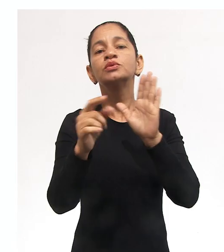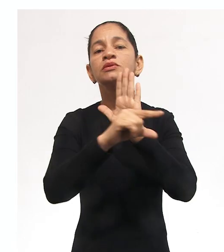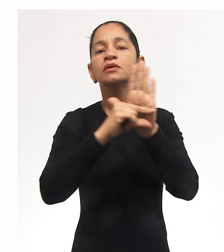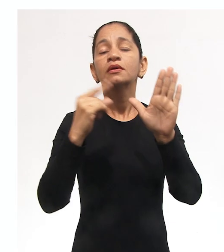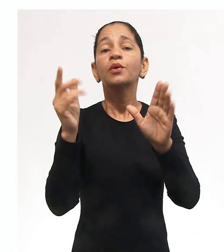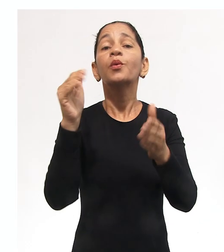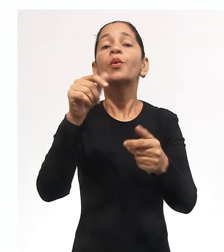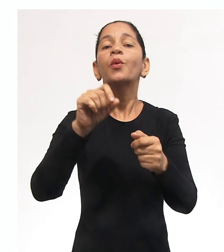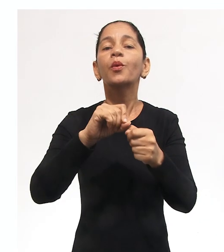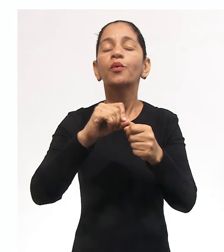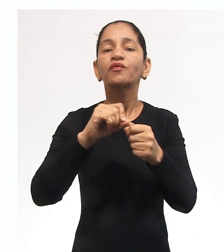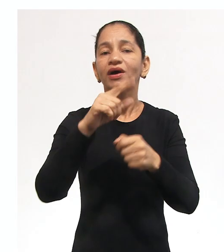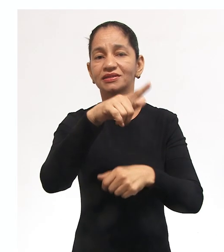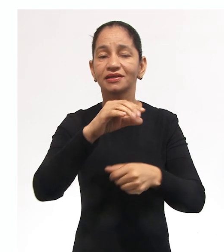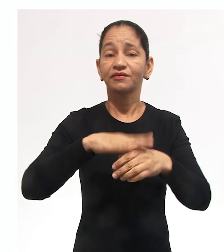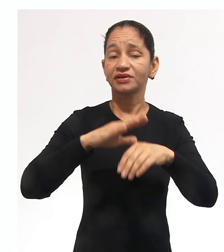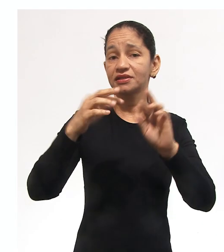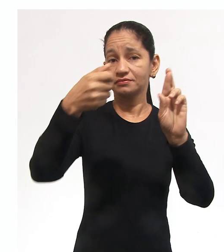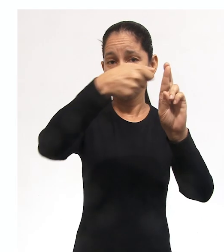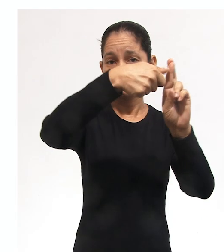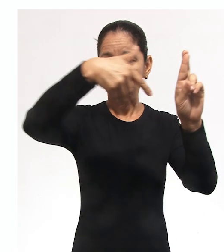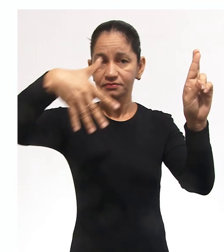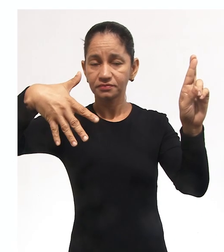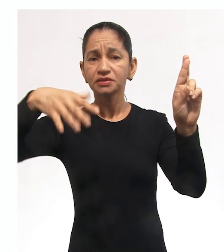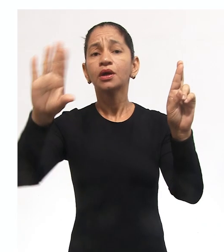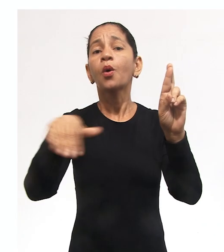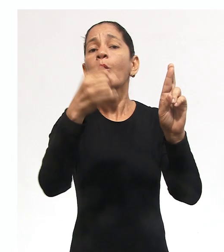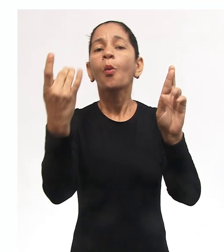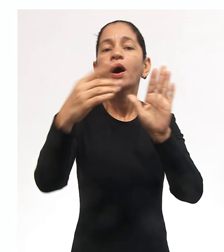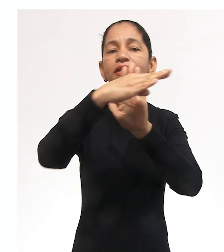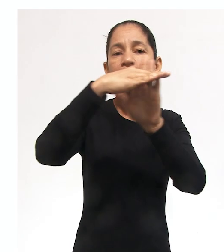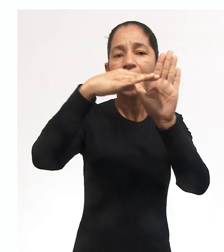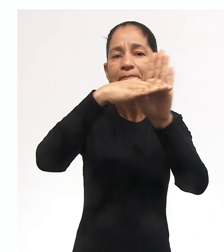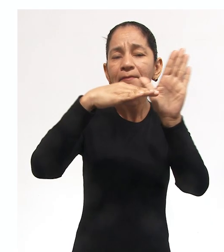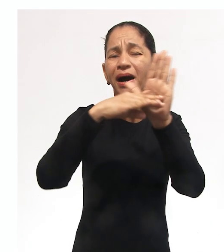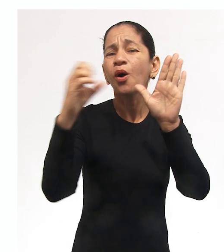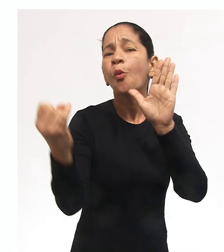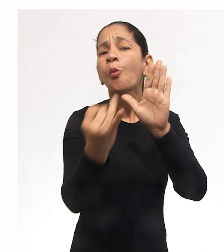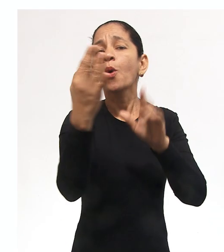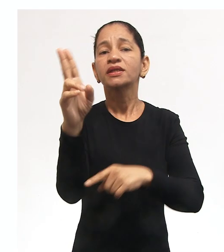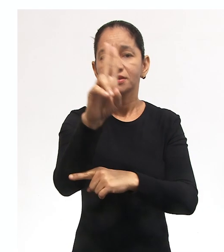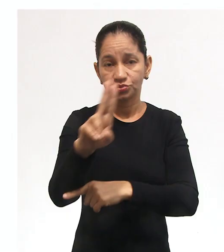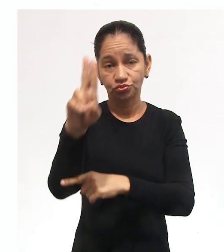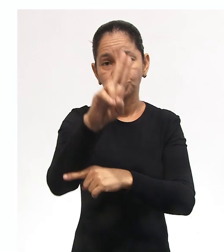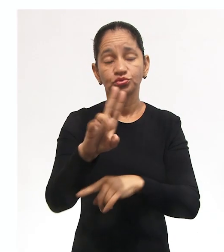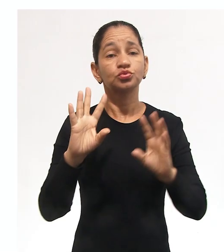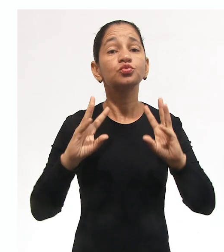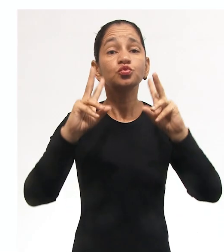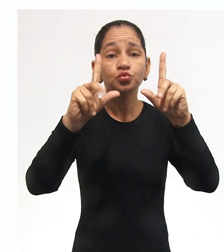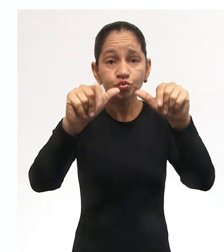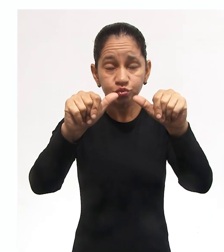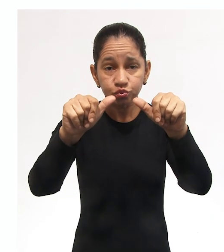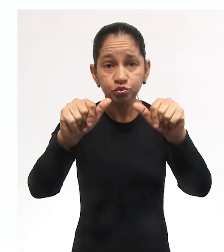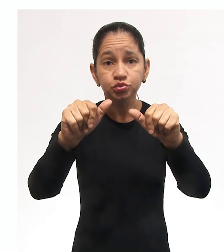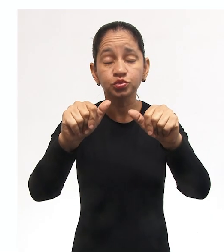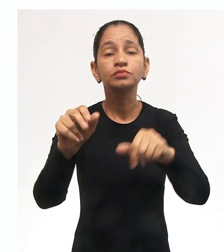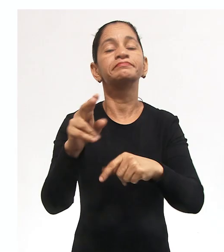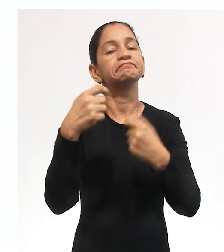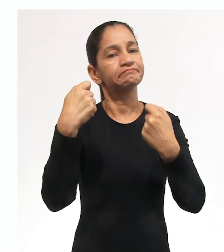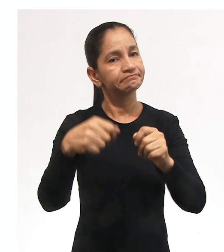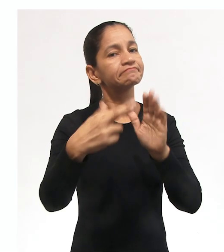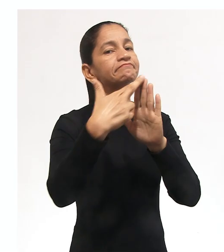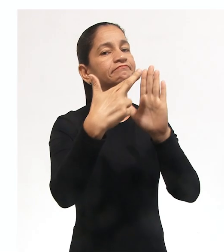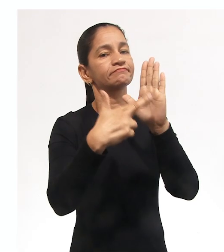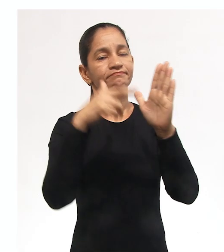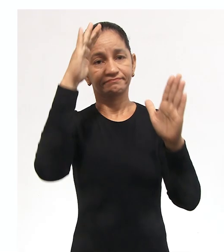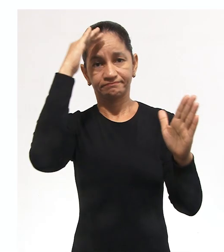gente tem aqui a parte de referências, né, que é a lista das obras citadas. É necessário utilizar as normas